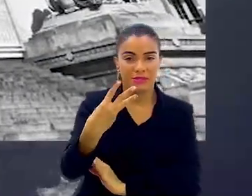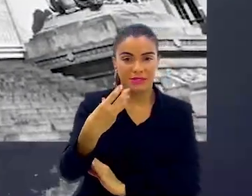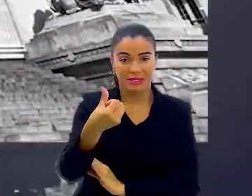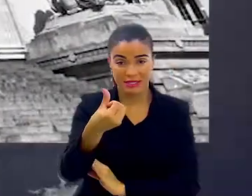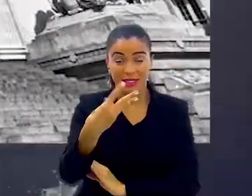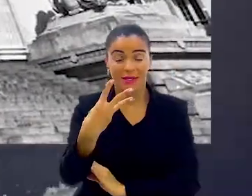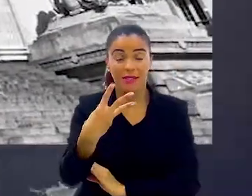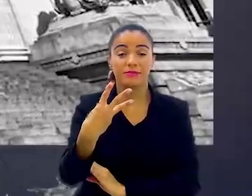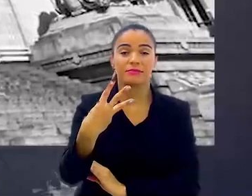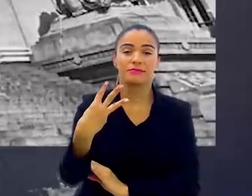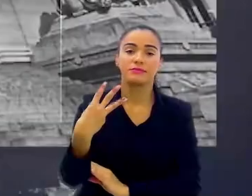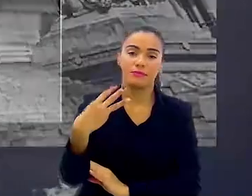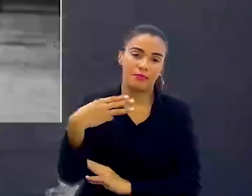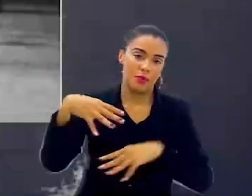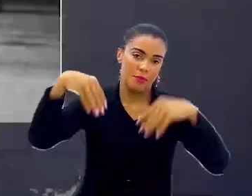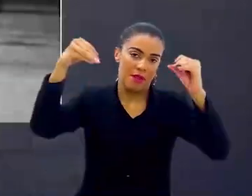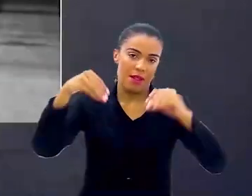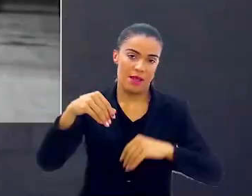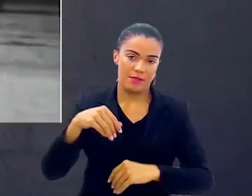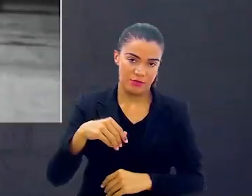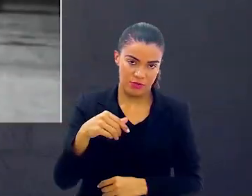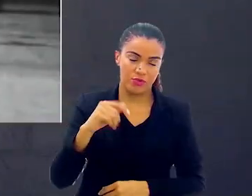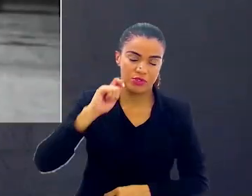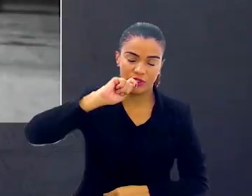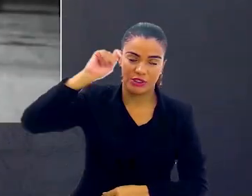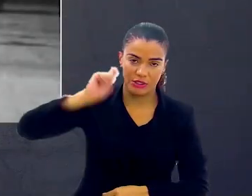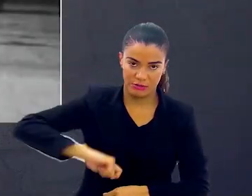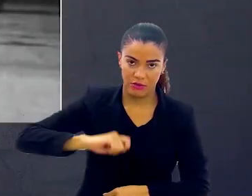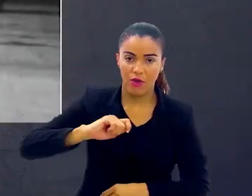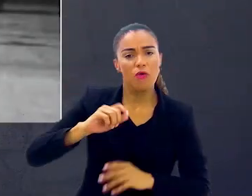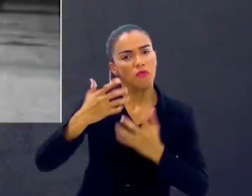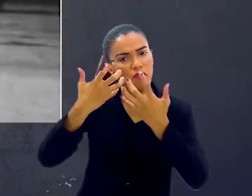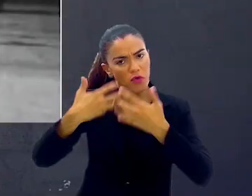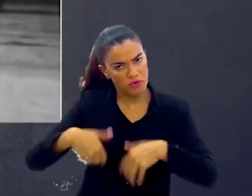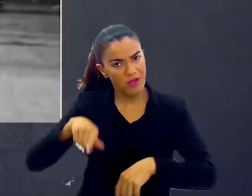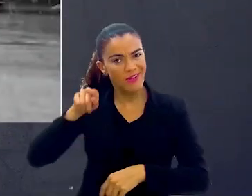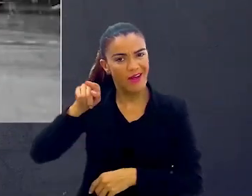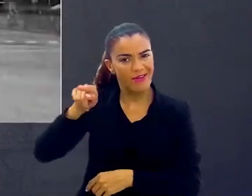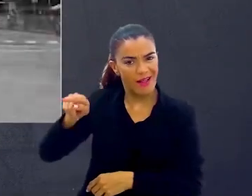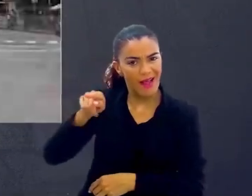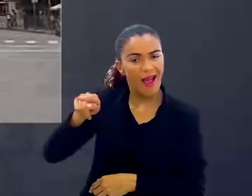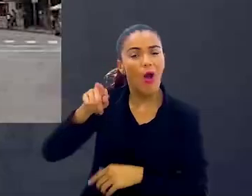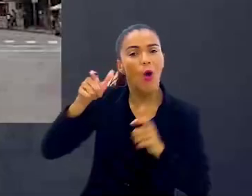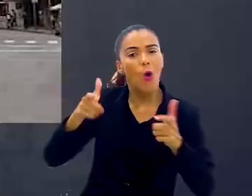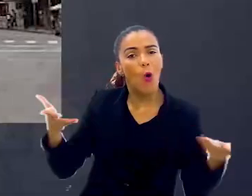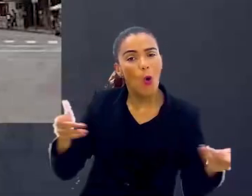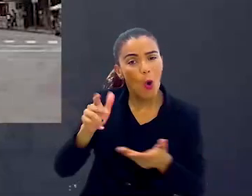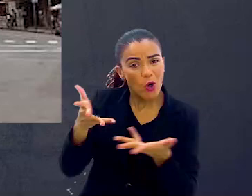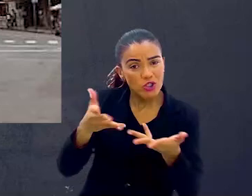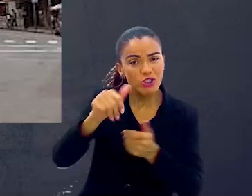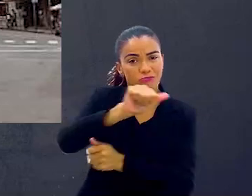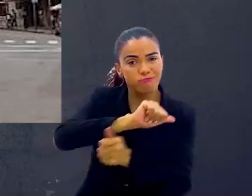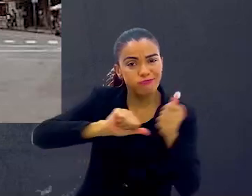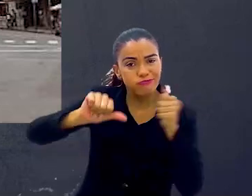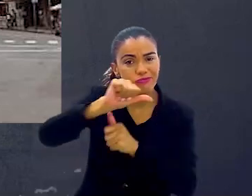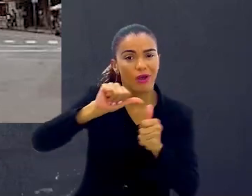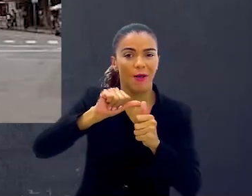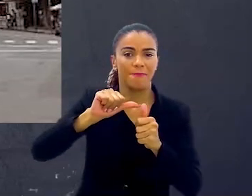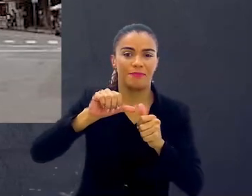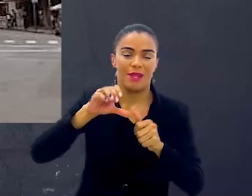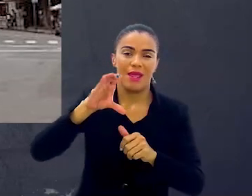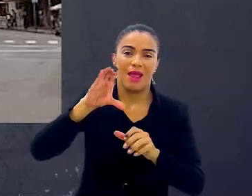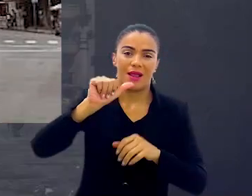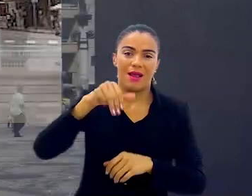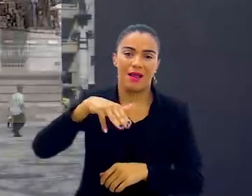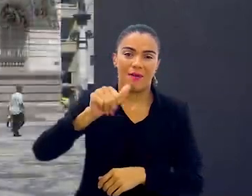1963 no Palácio Tiradentes, durante o regime militar funcionava onde é atualmente a Câmara Municipal do Rio de Janeiro,